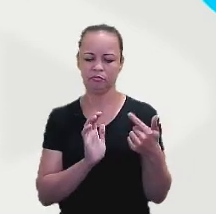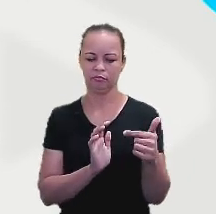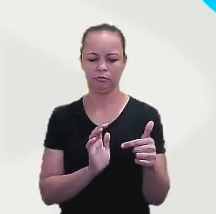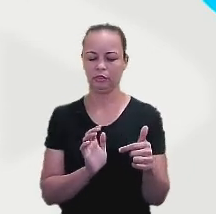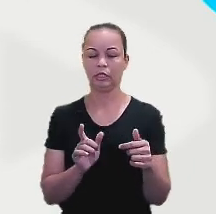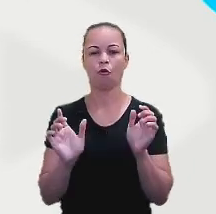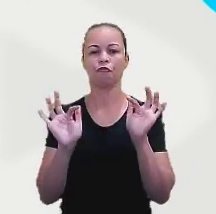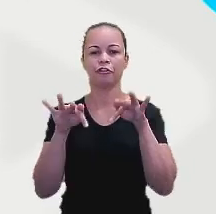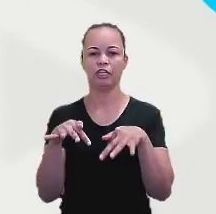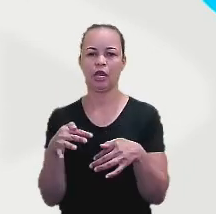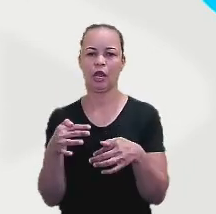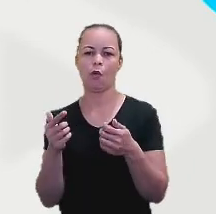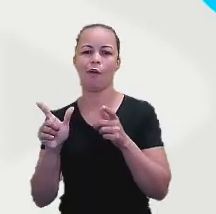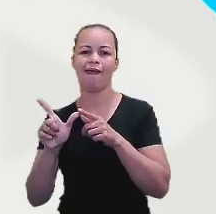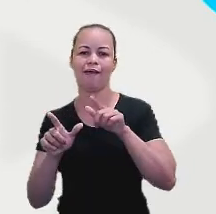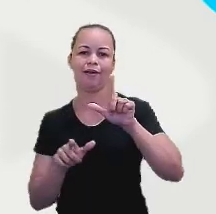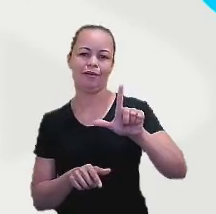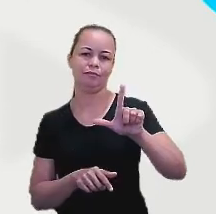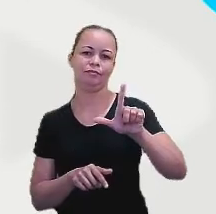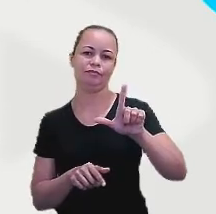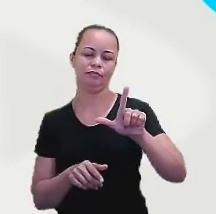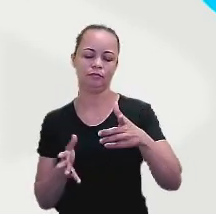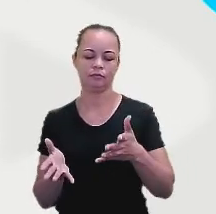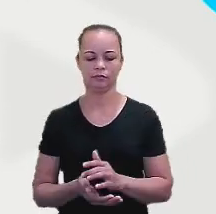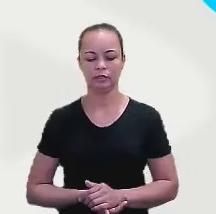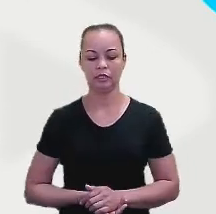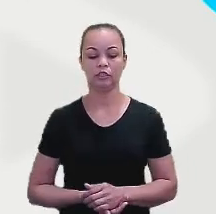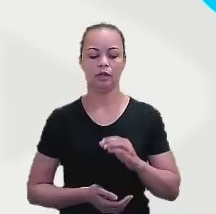dessas letras aí. Já crachás